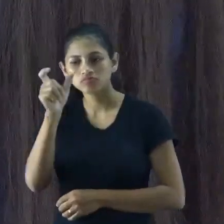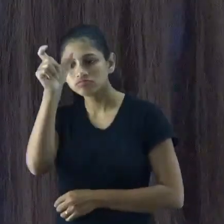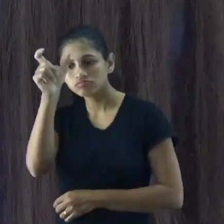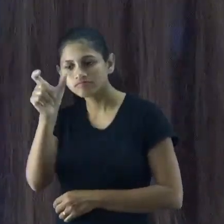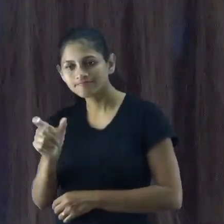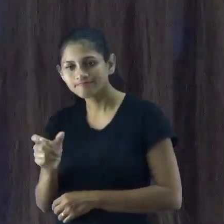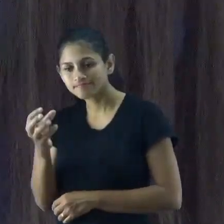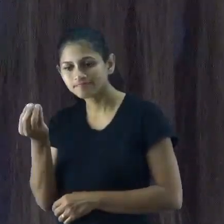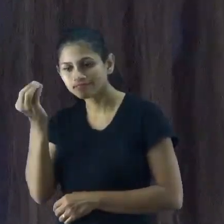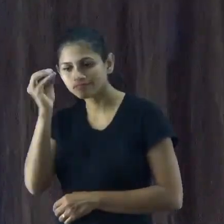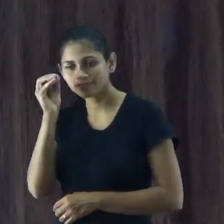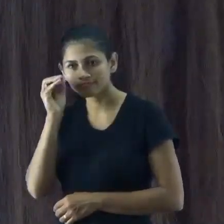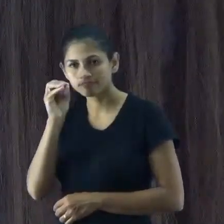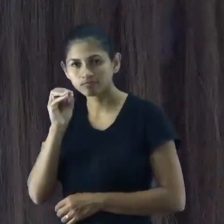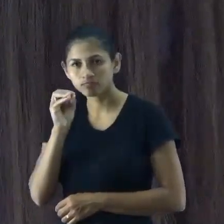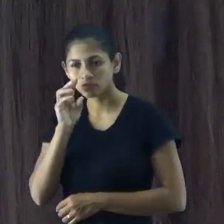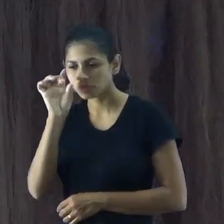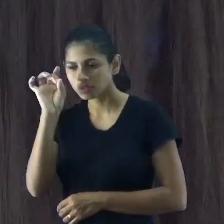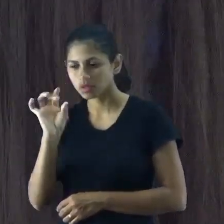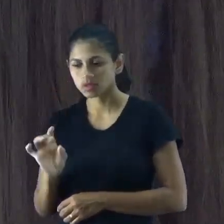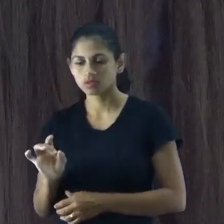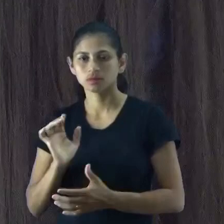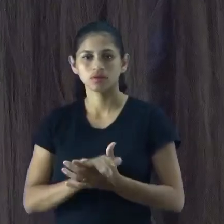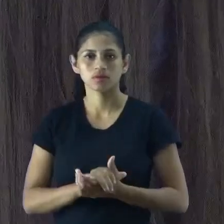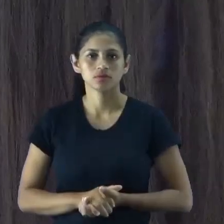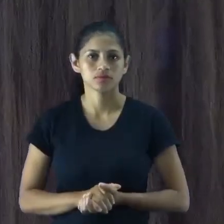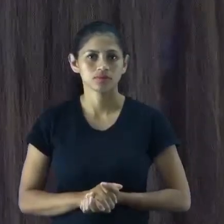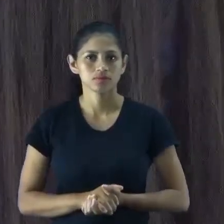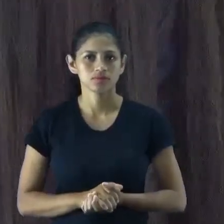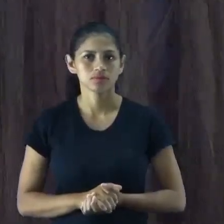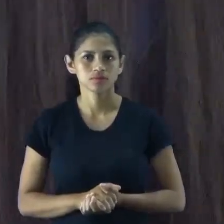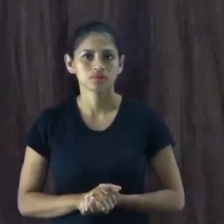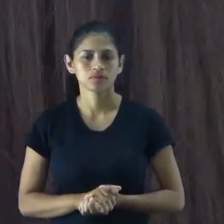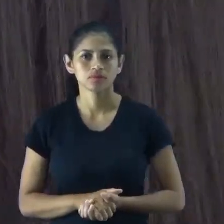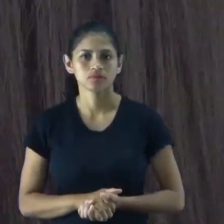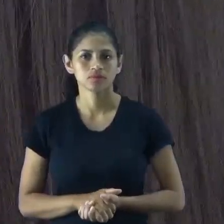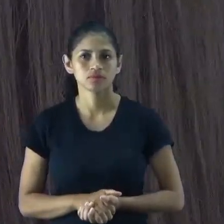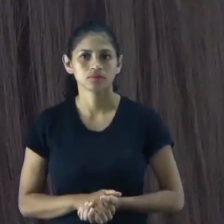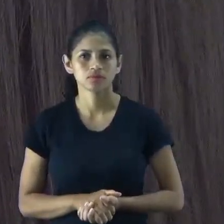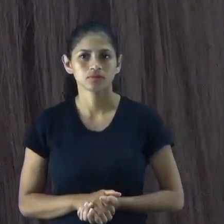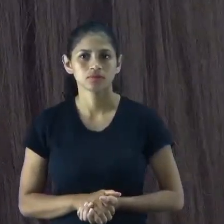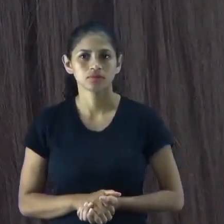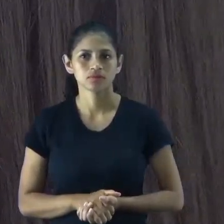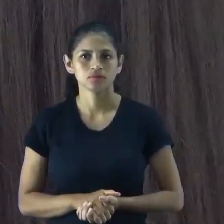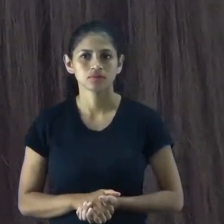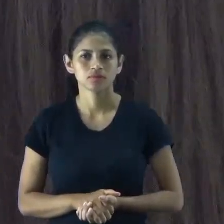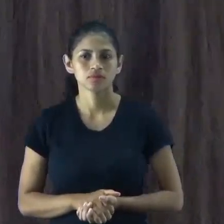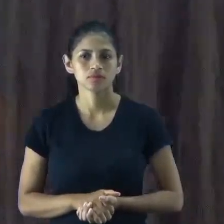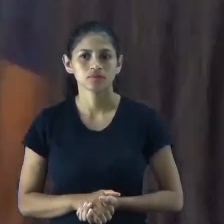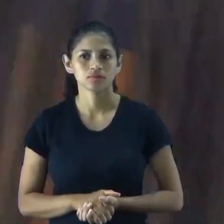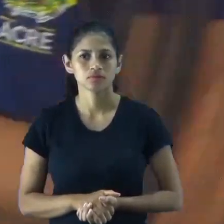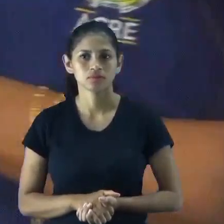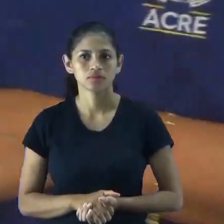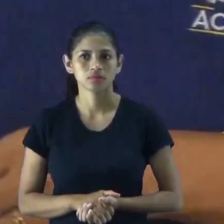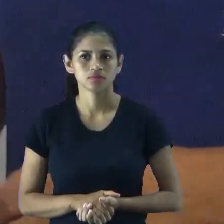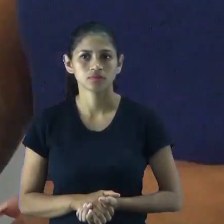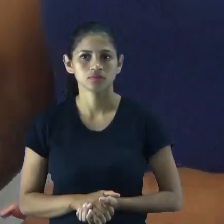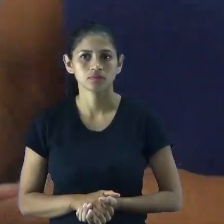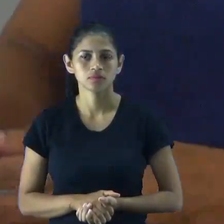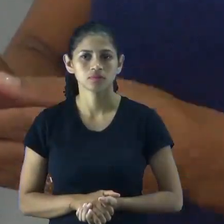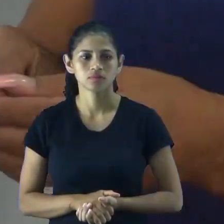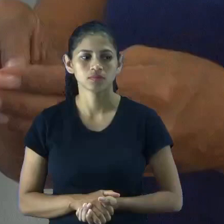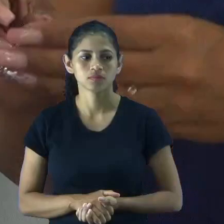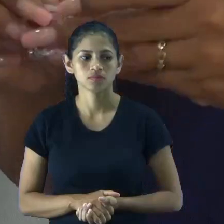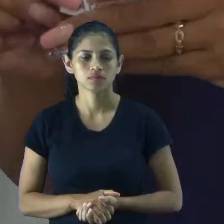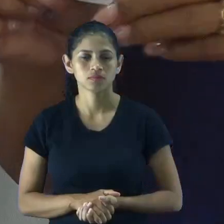quantidade de cada um certo Deixa eu só dar uma arrumadinha aqui E aí vamos